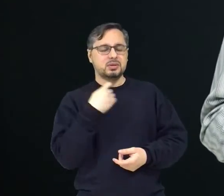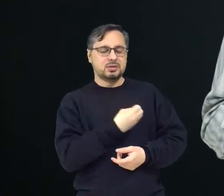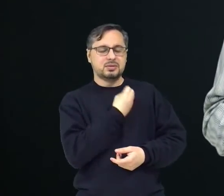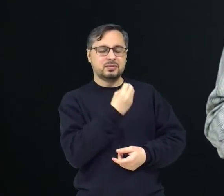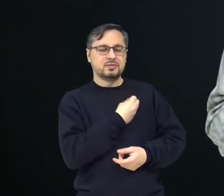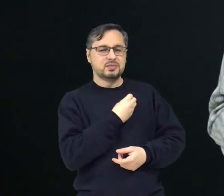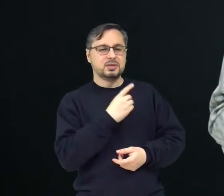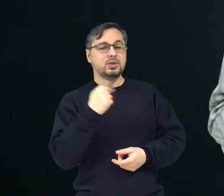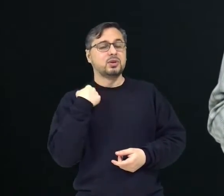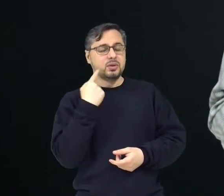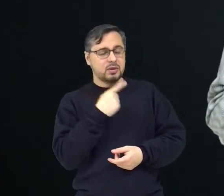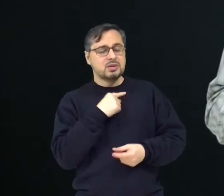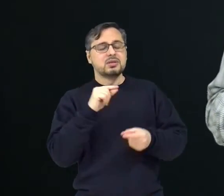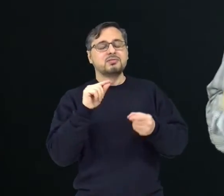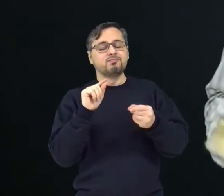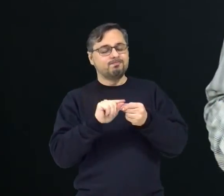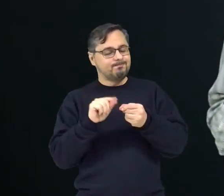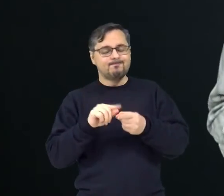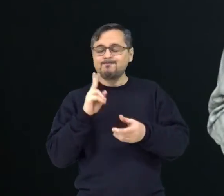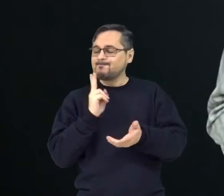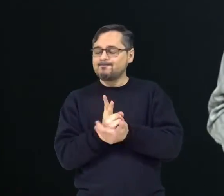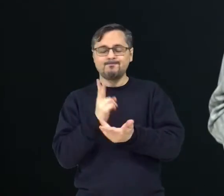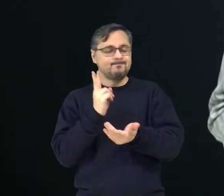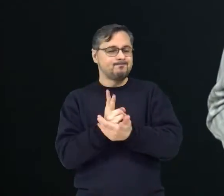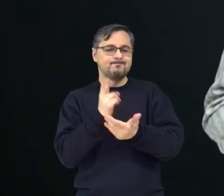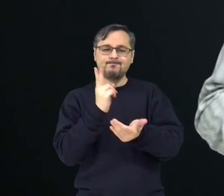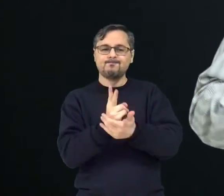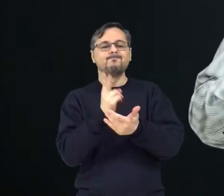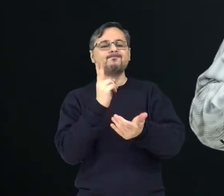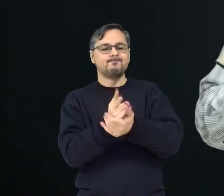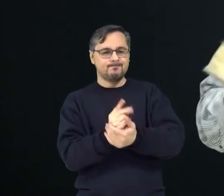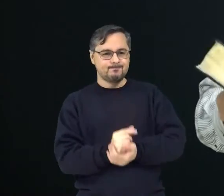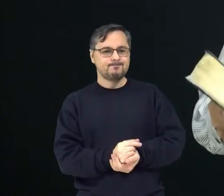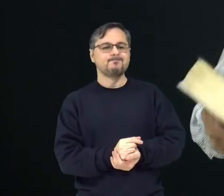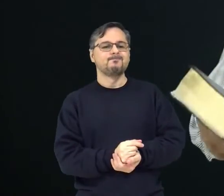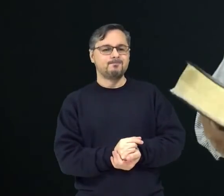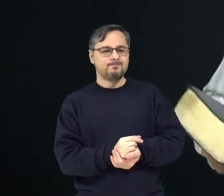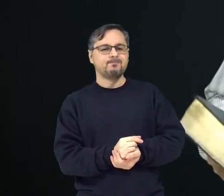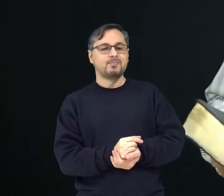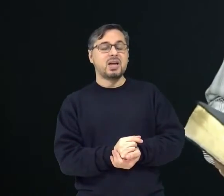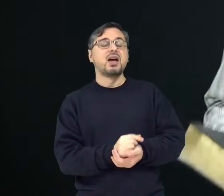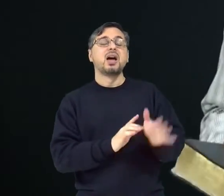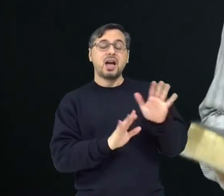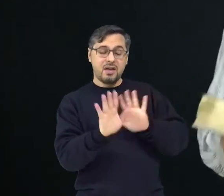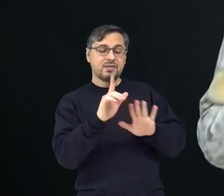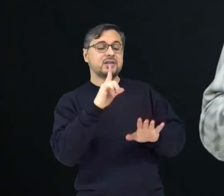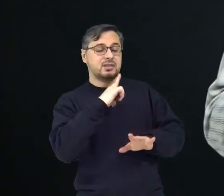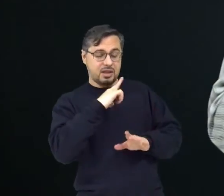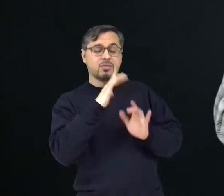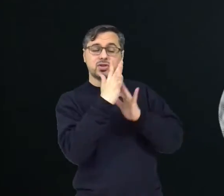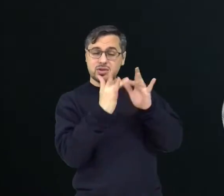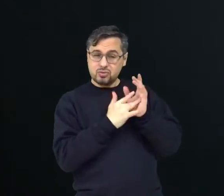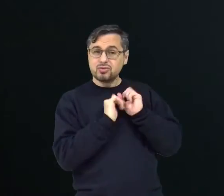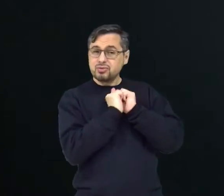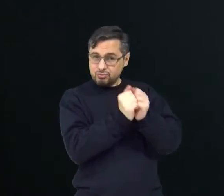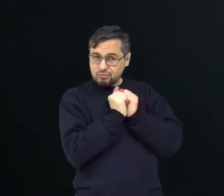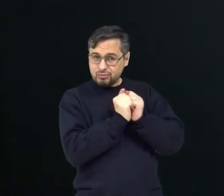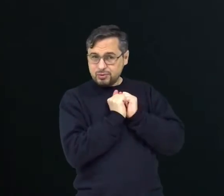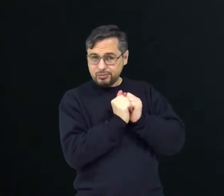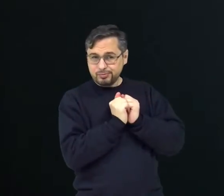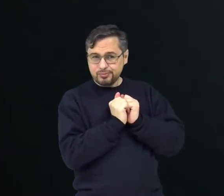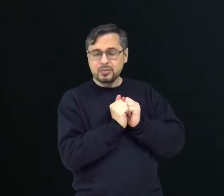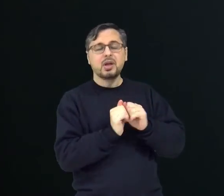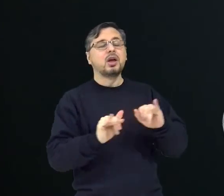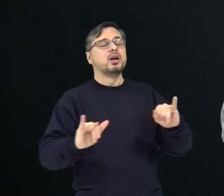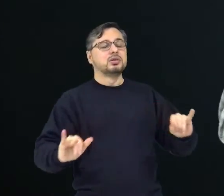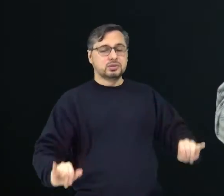isso nós fazemos constantemente. É possível ter Jesus no barco e passarmos por diversas circunstâncias,